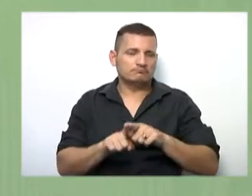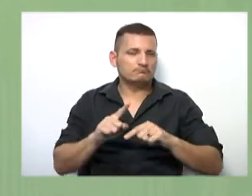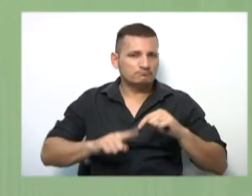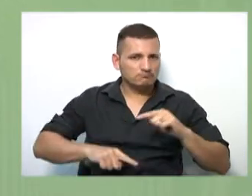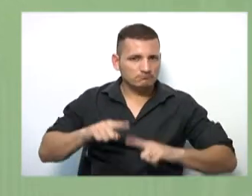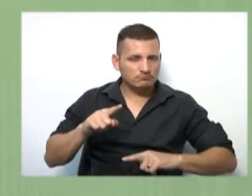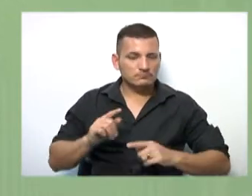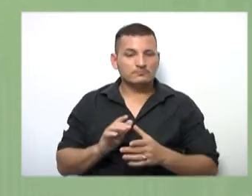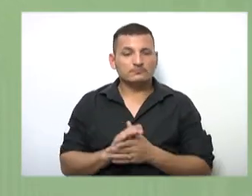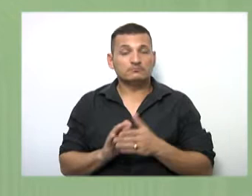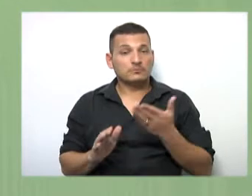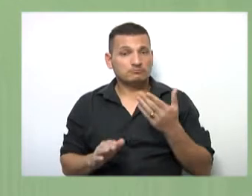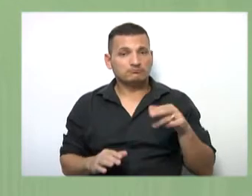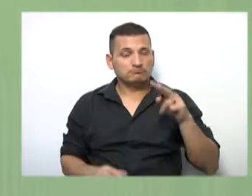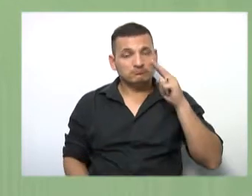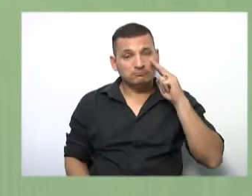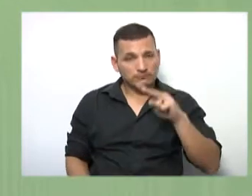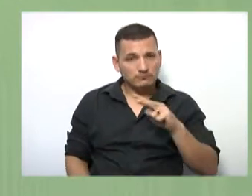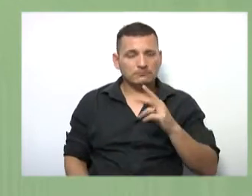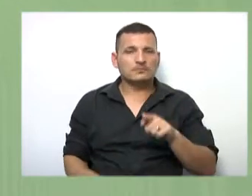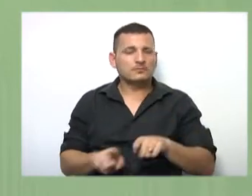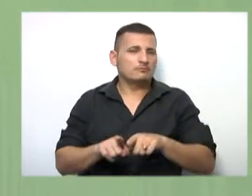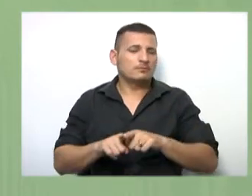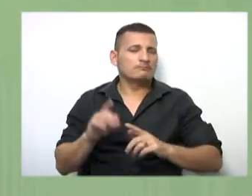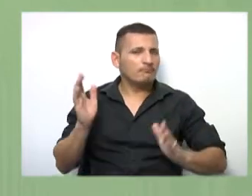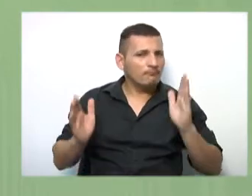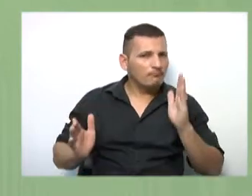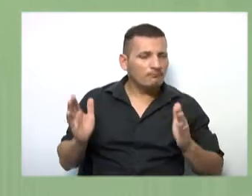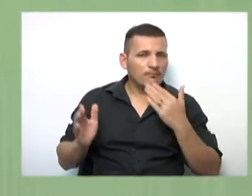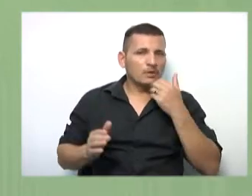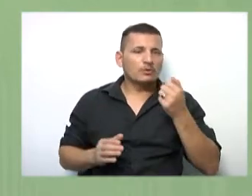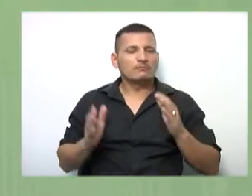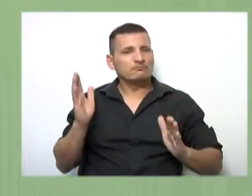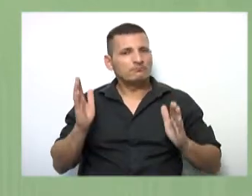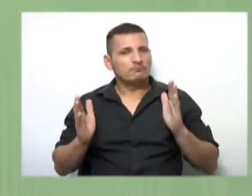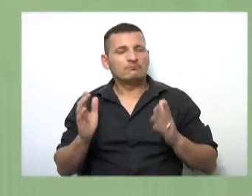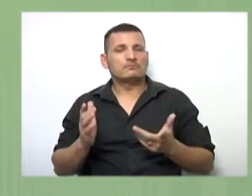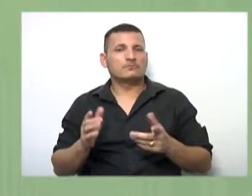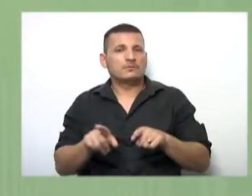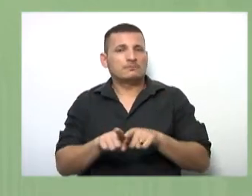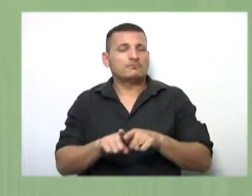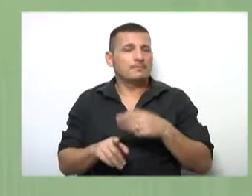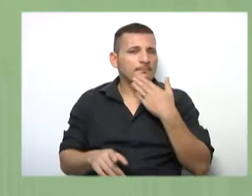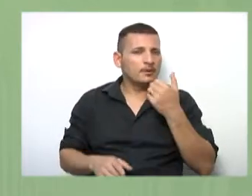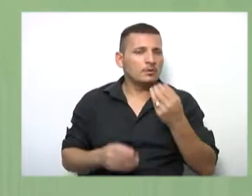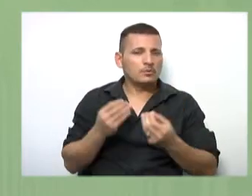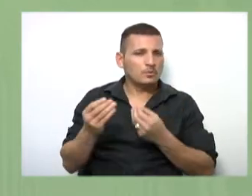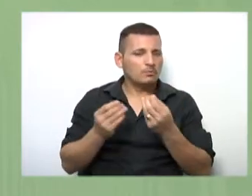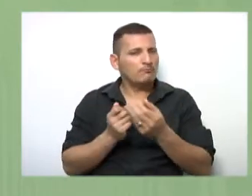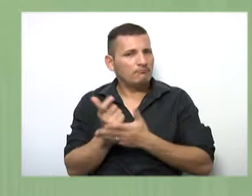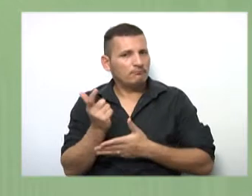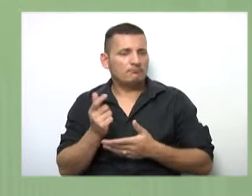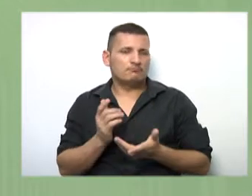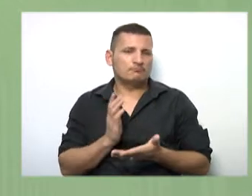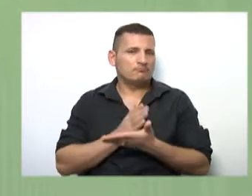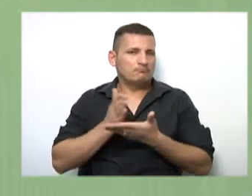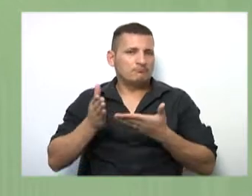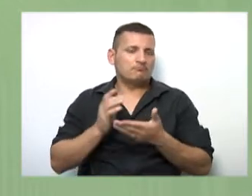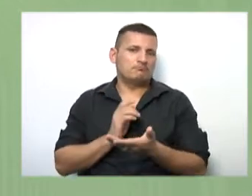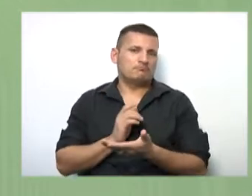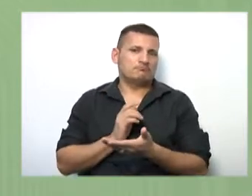Isso a gente vai ver, melhores prazos, melhores condições de pagamento, são as vantagens. A gente pode chegar